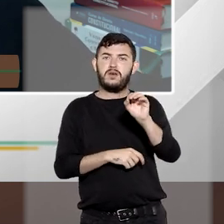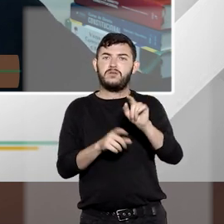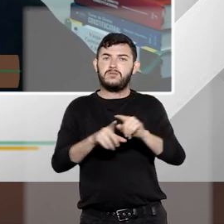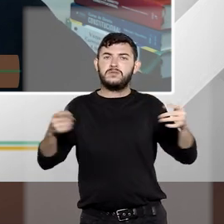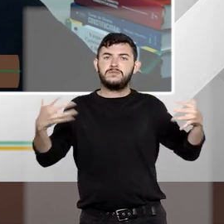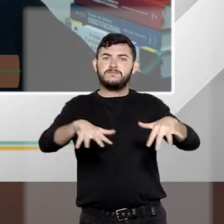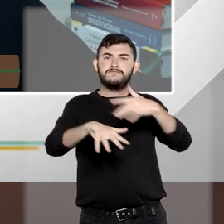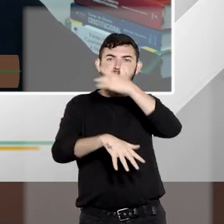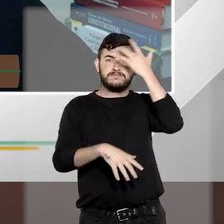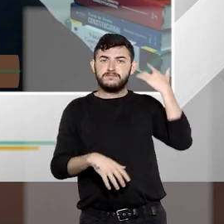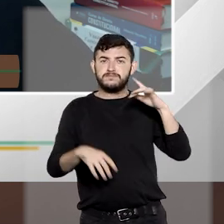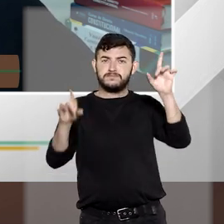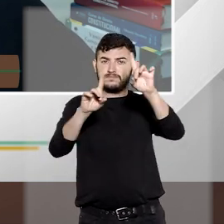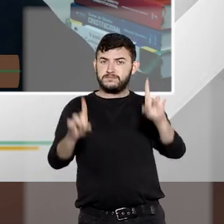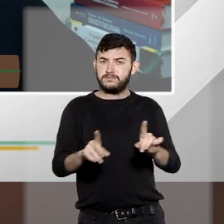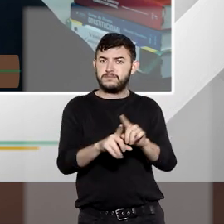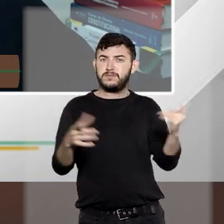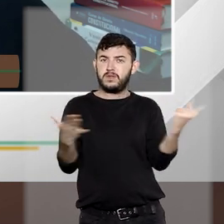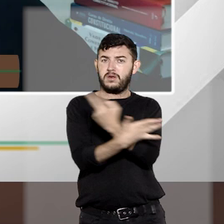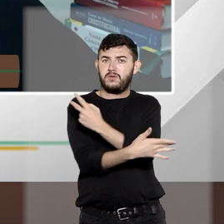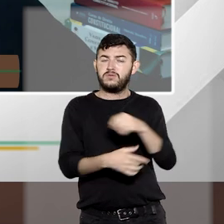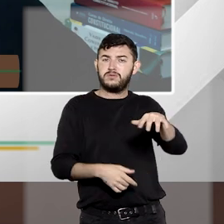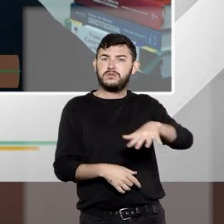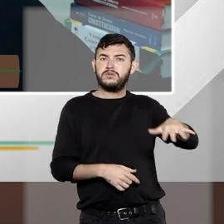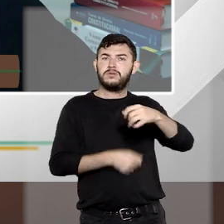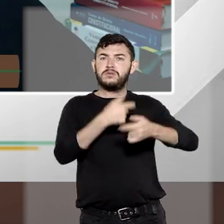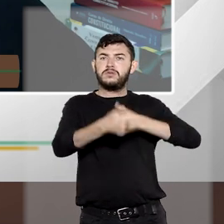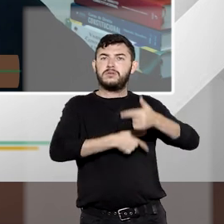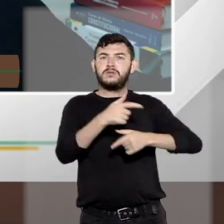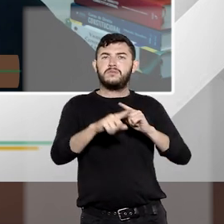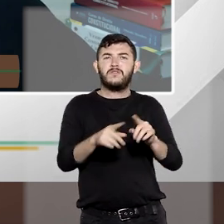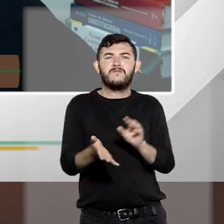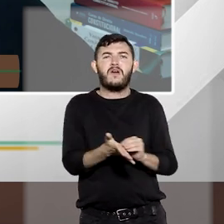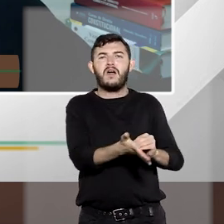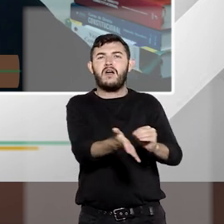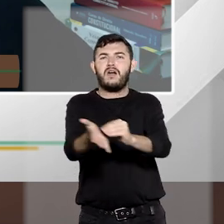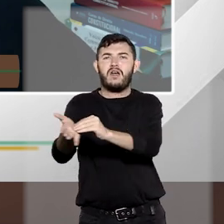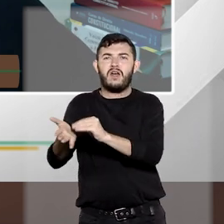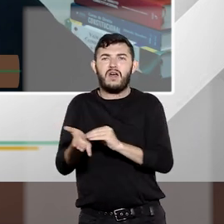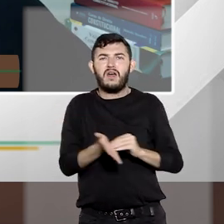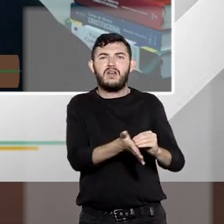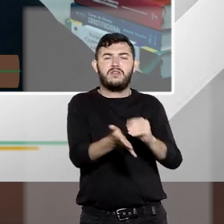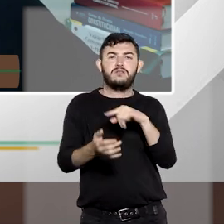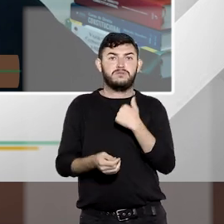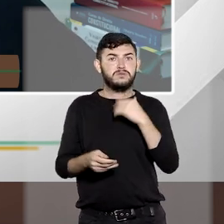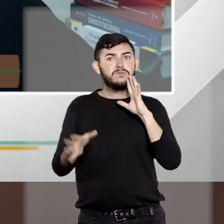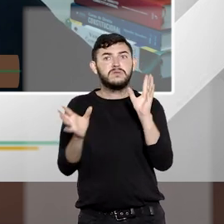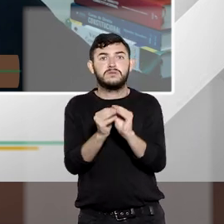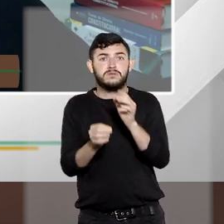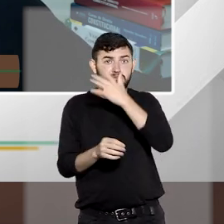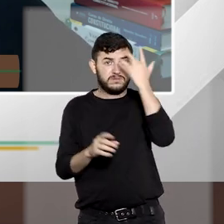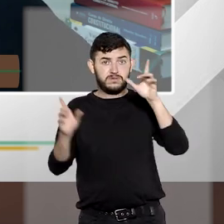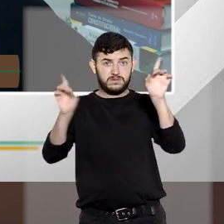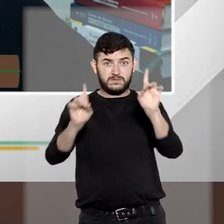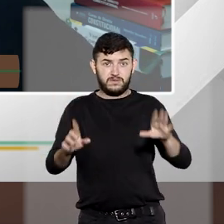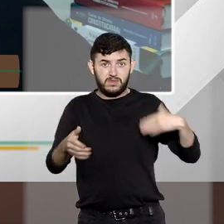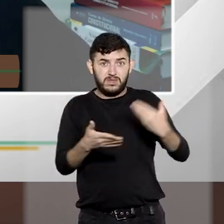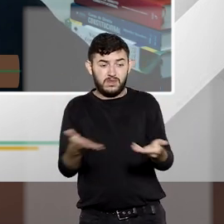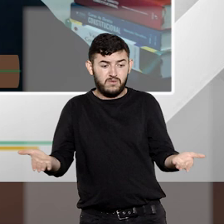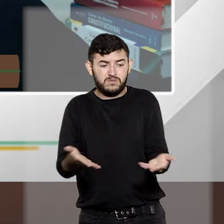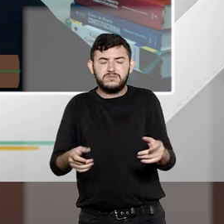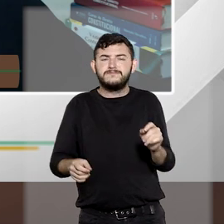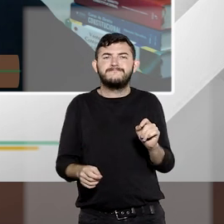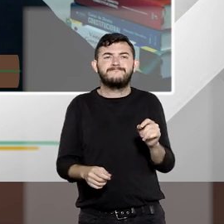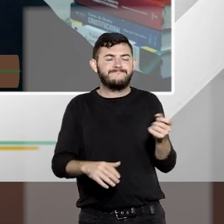com deficiência no mercado de trabalho. Ainda é carente nesse sentido. Nós sabemos que muitas pessoas com deficiência, elas não